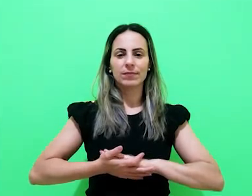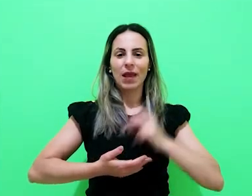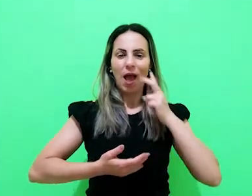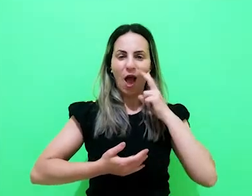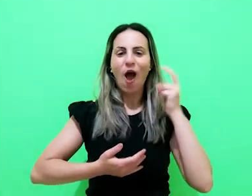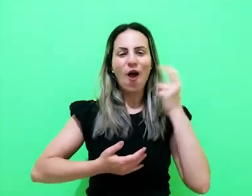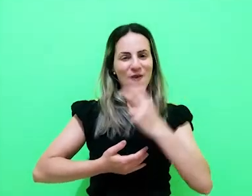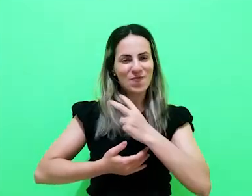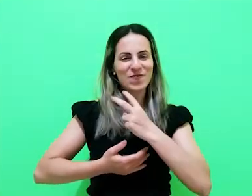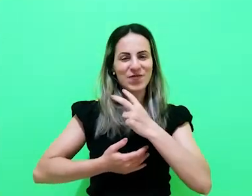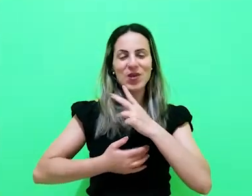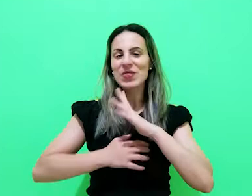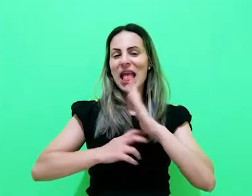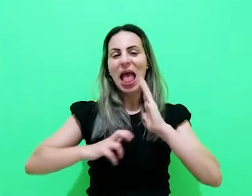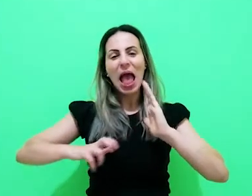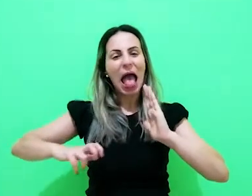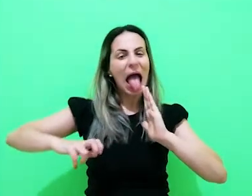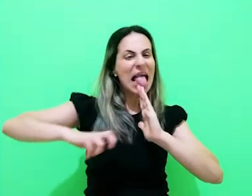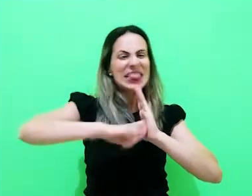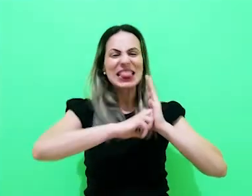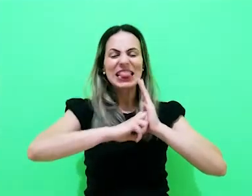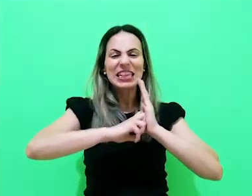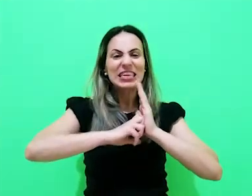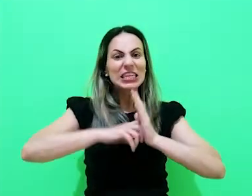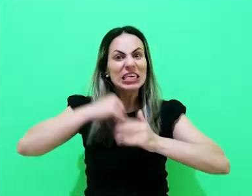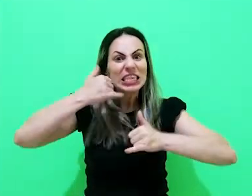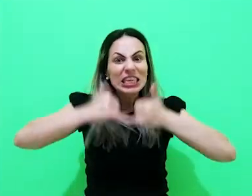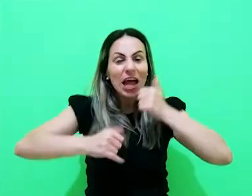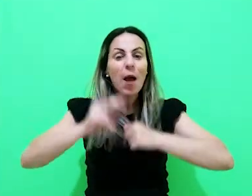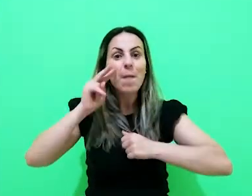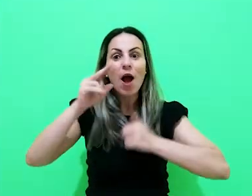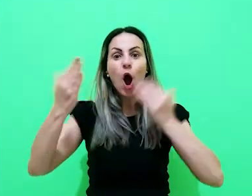E aqui um mecanismo de trauma com muita energia, para a gente ver a